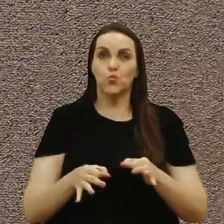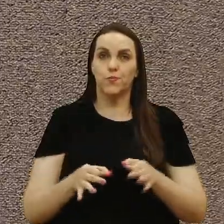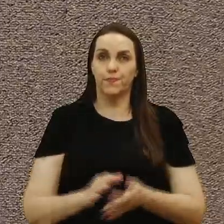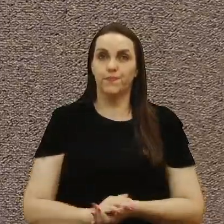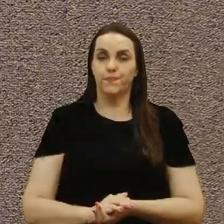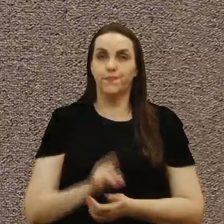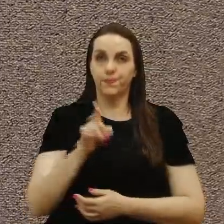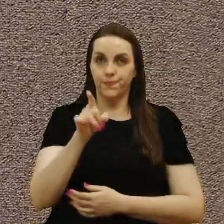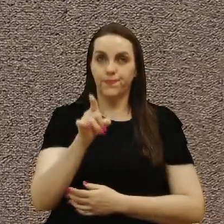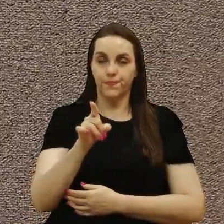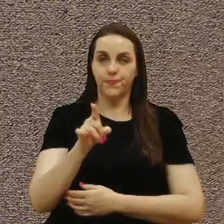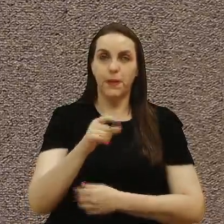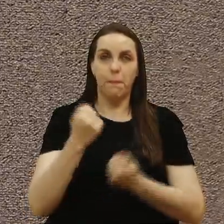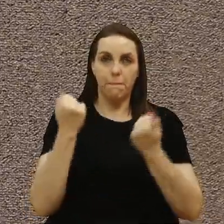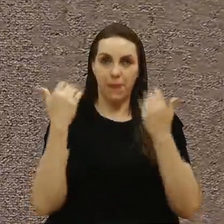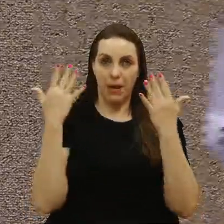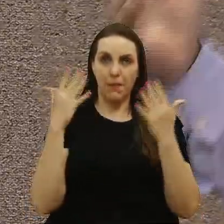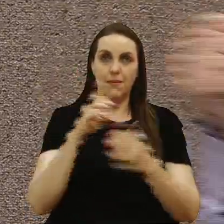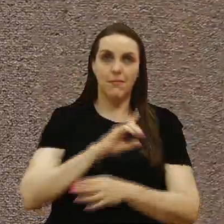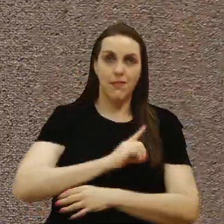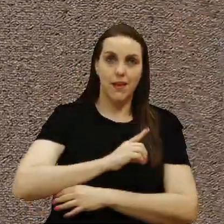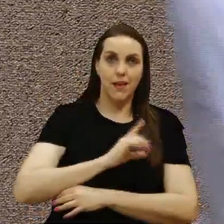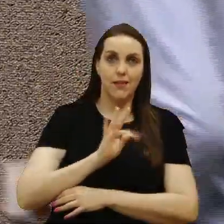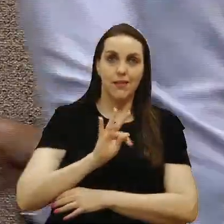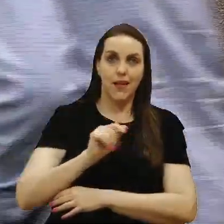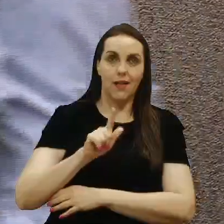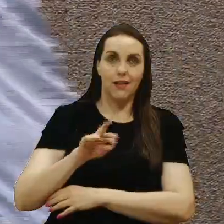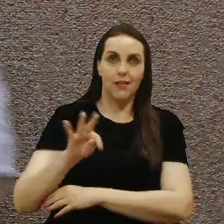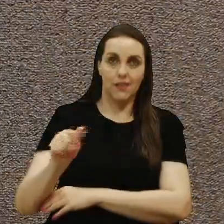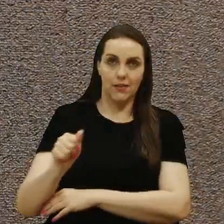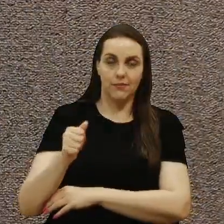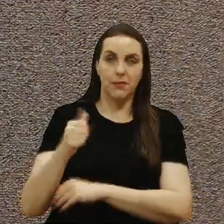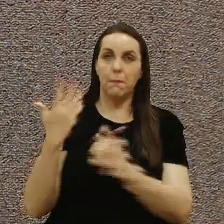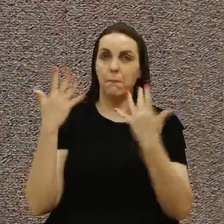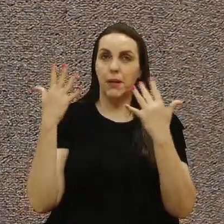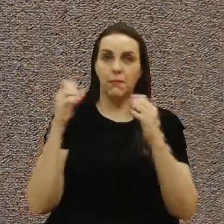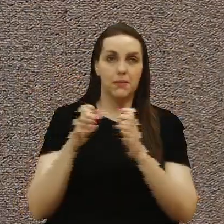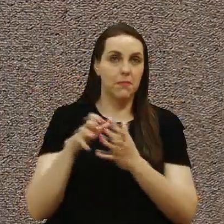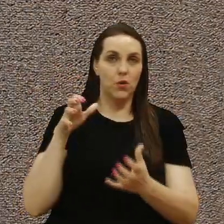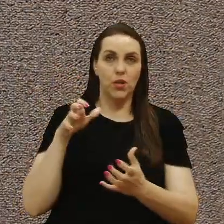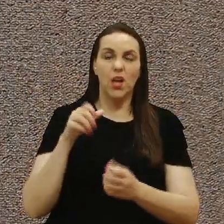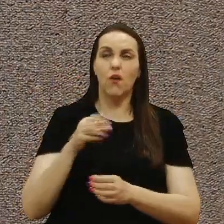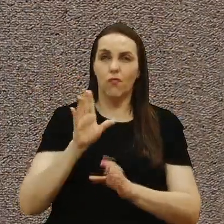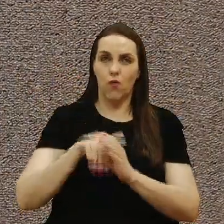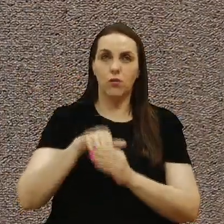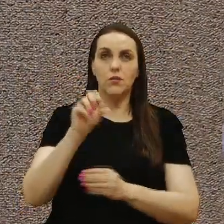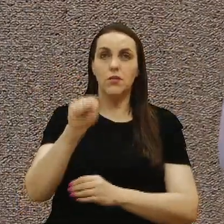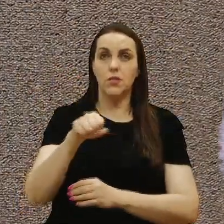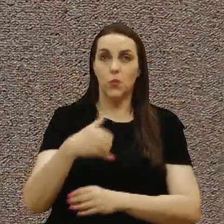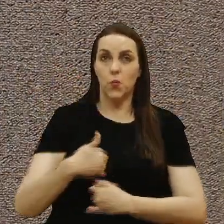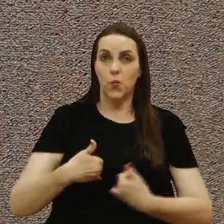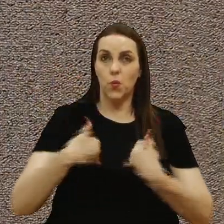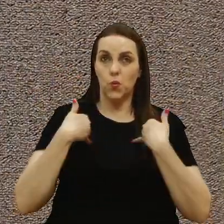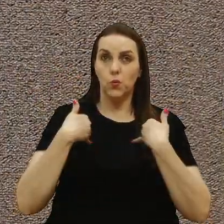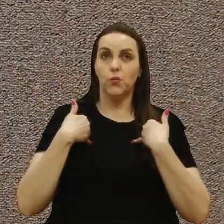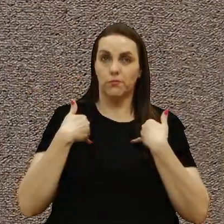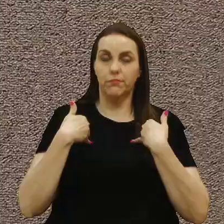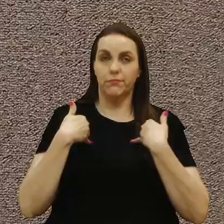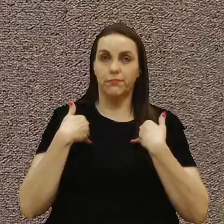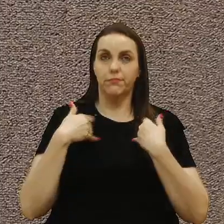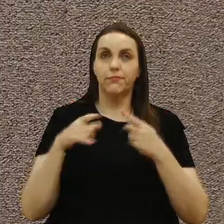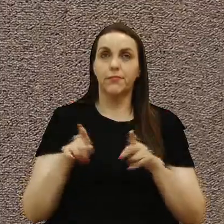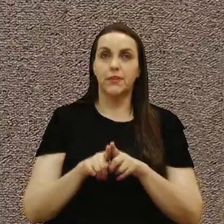E a senhora tem os meus parabéns, e os parabéns da maioria aqui. E vou votar sim com muito orgulho. E vou mais longe ainda.